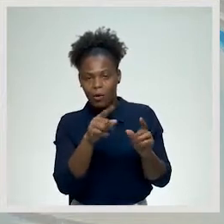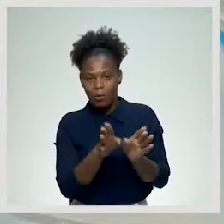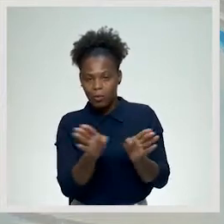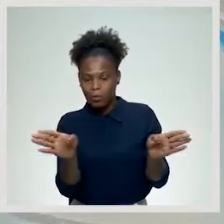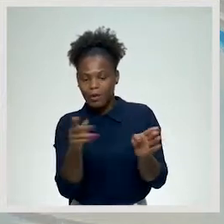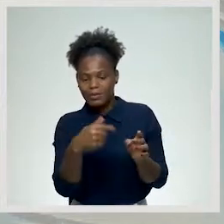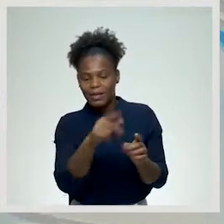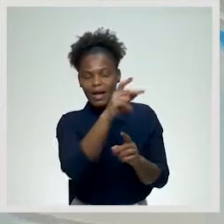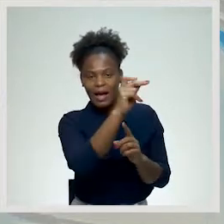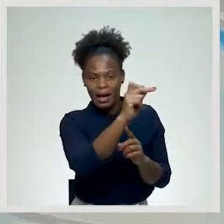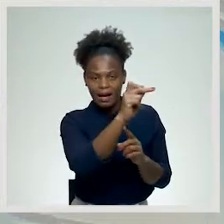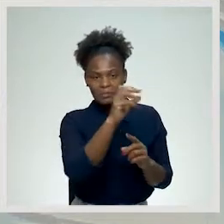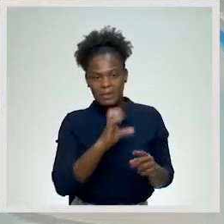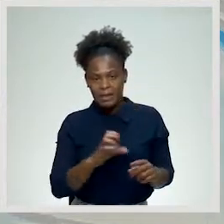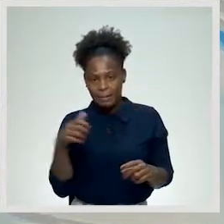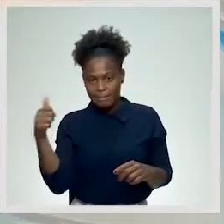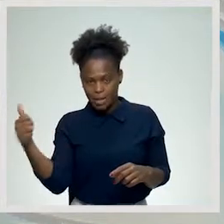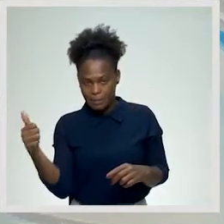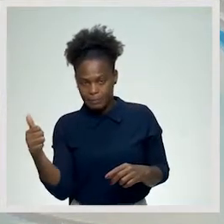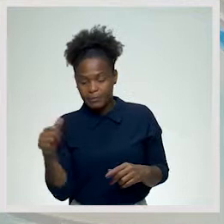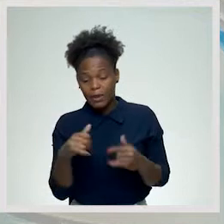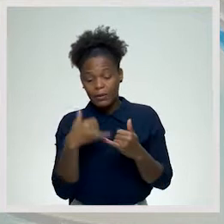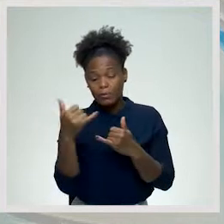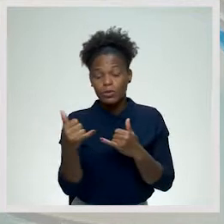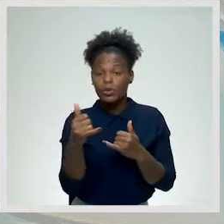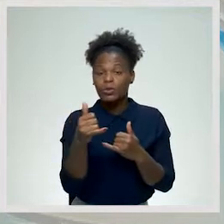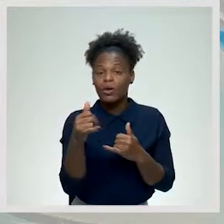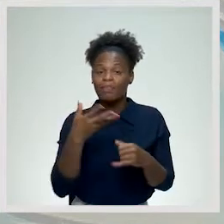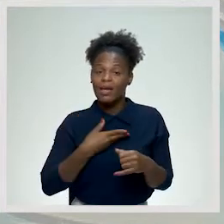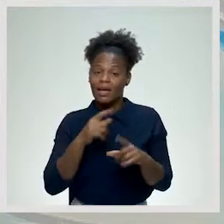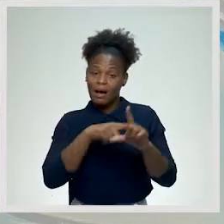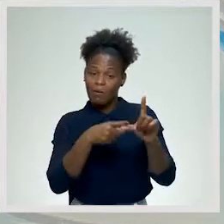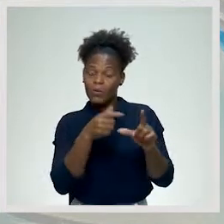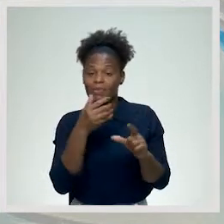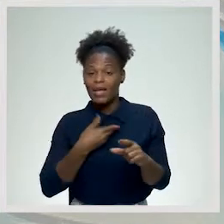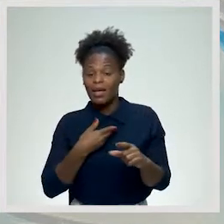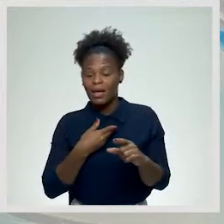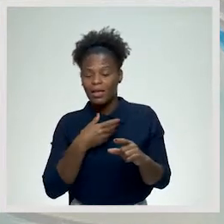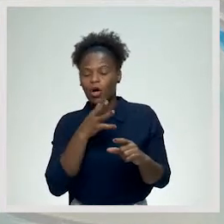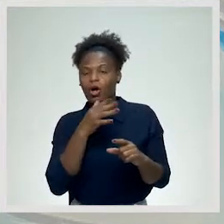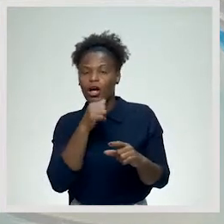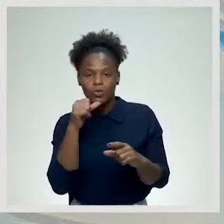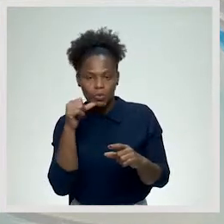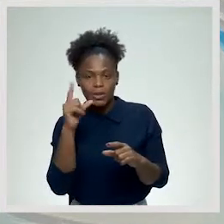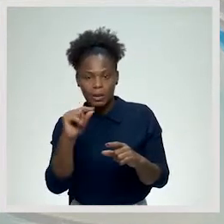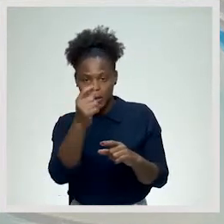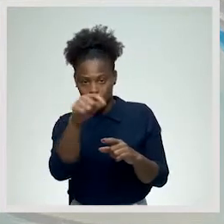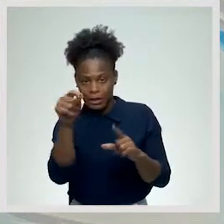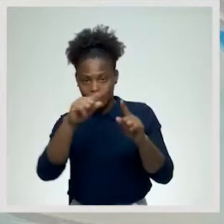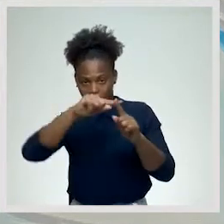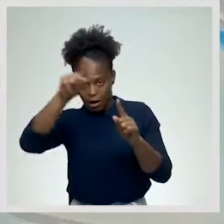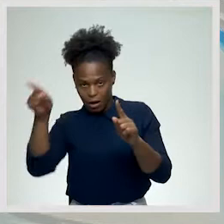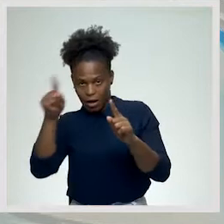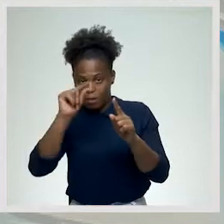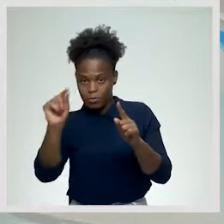ângulo ACB. E temos o ângulo D, que está inscrito também na